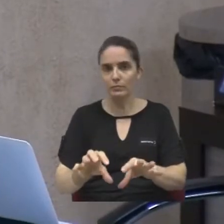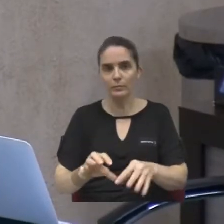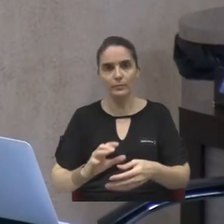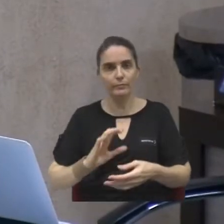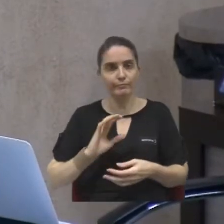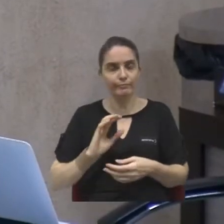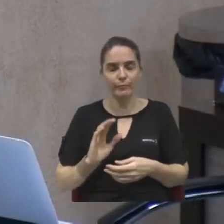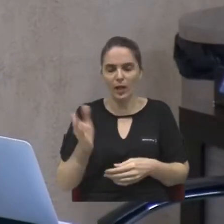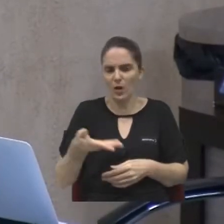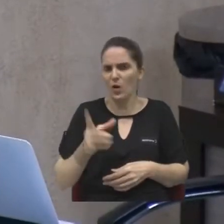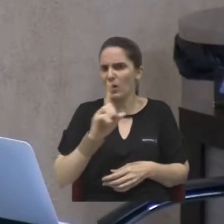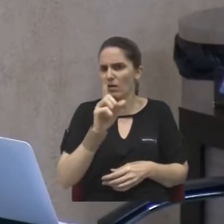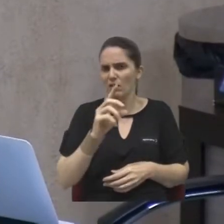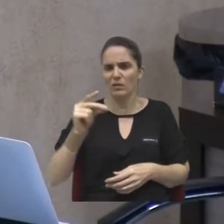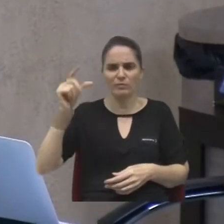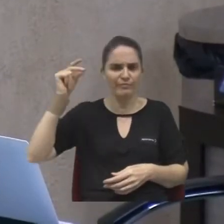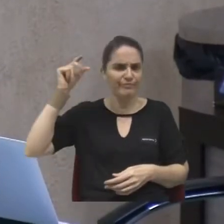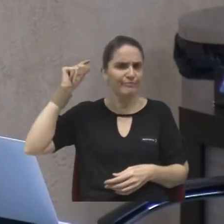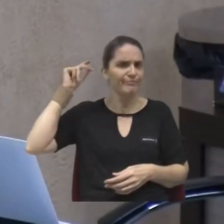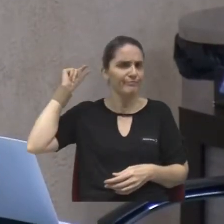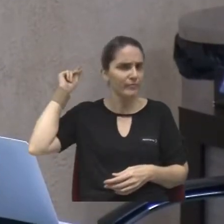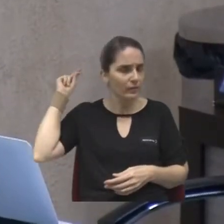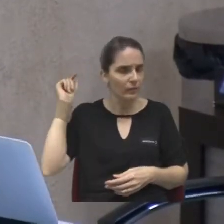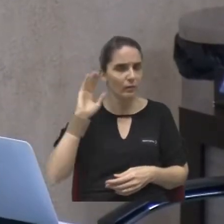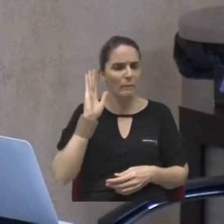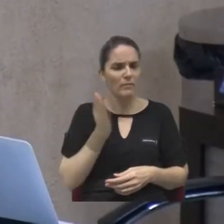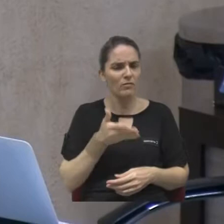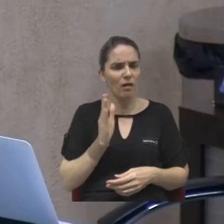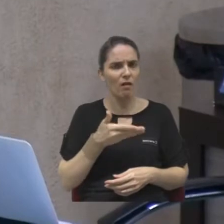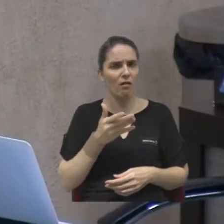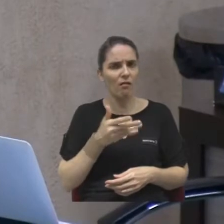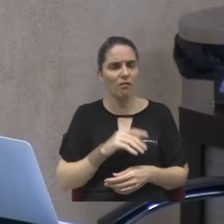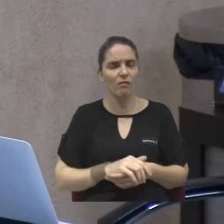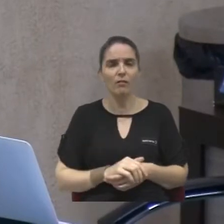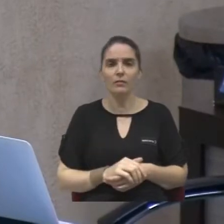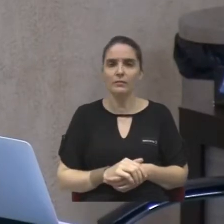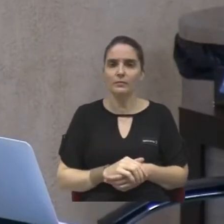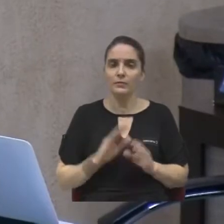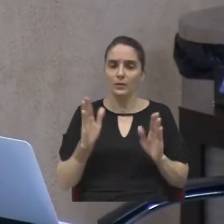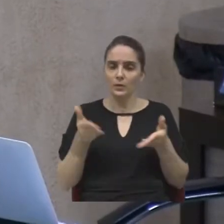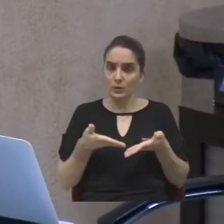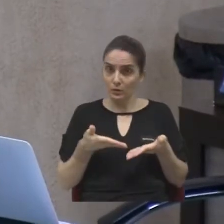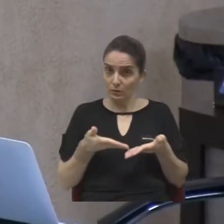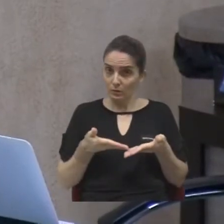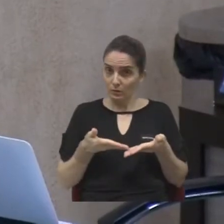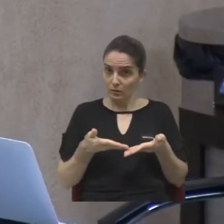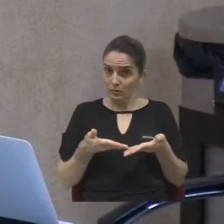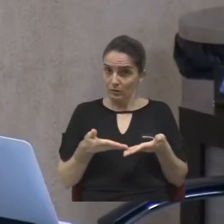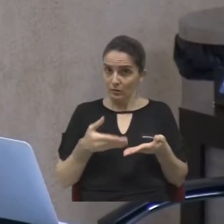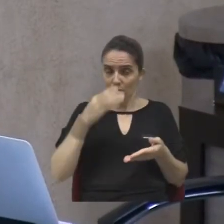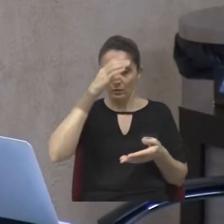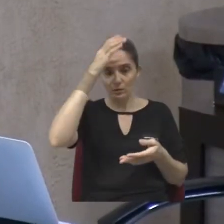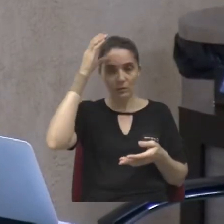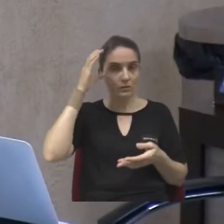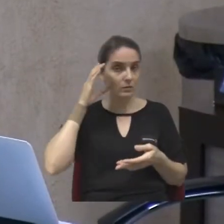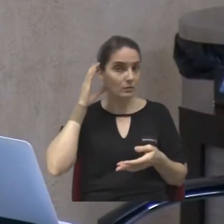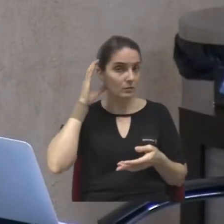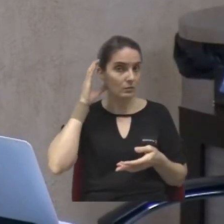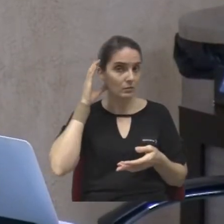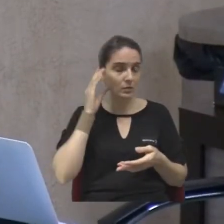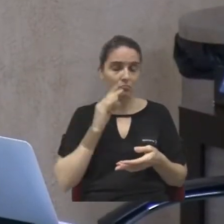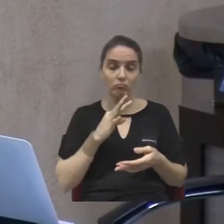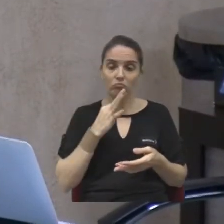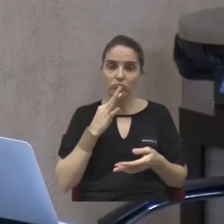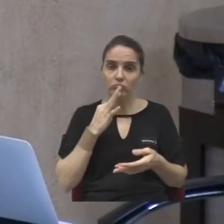nesse caso de TEA, é geral, né? Eu acho que hoje, se eu tivesse, não sei se é por talvez conhecer um pouco mais a temática